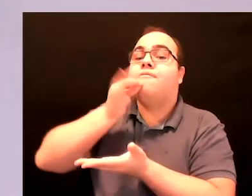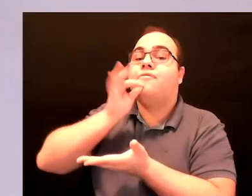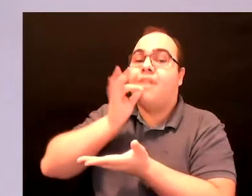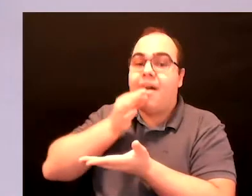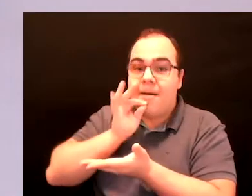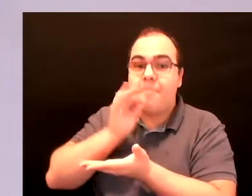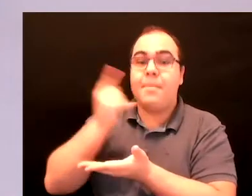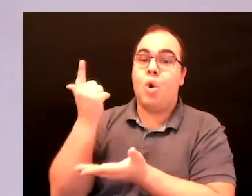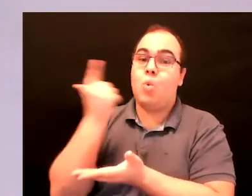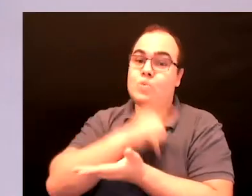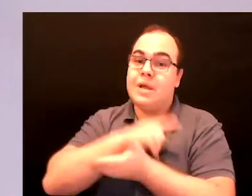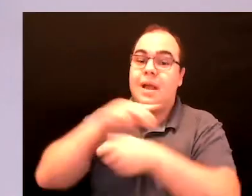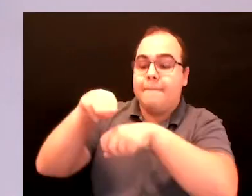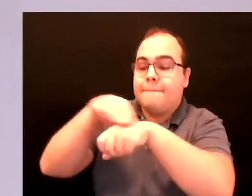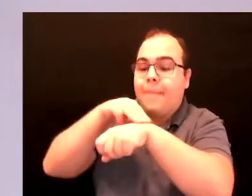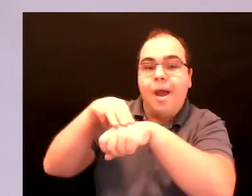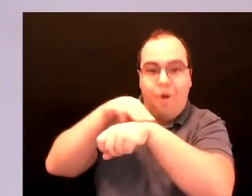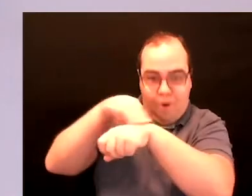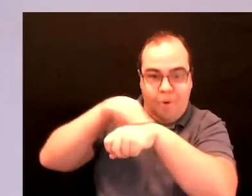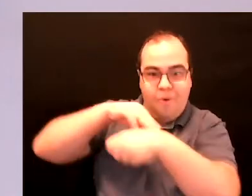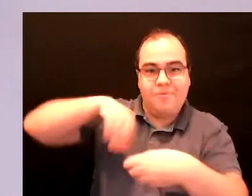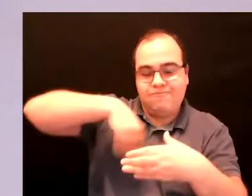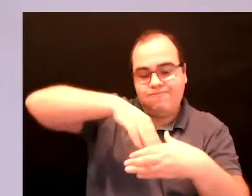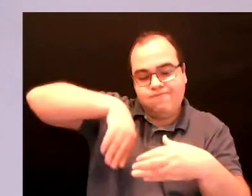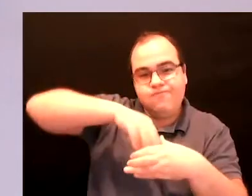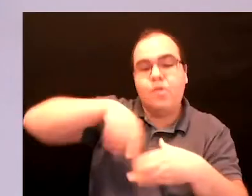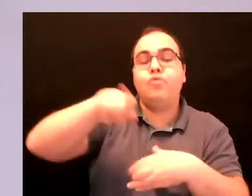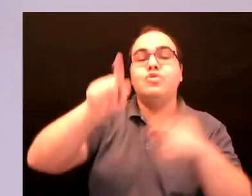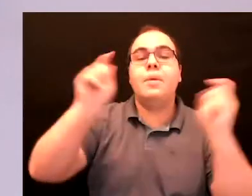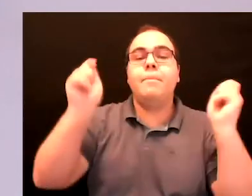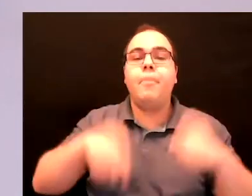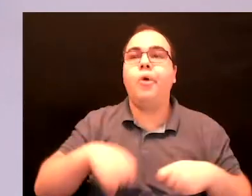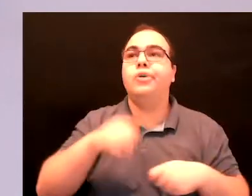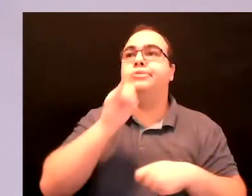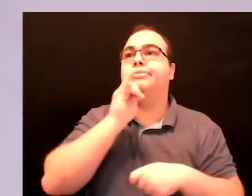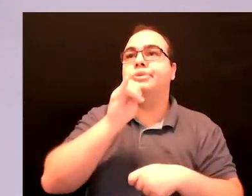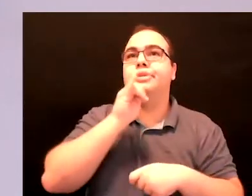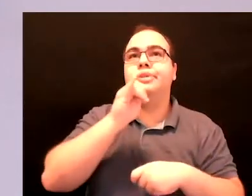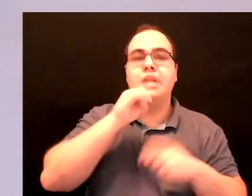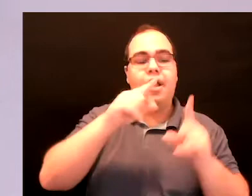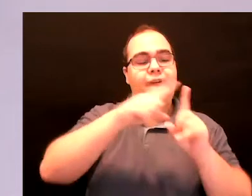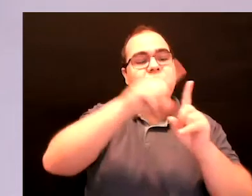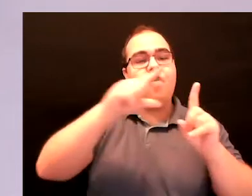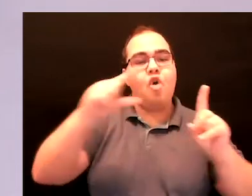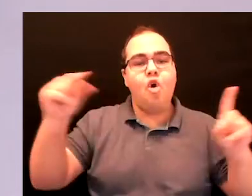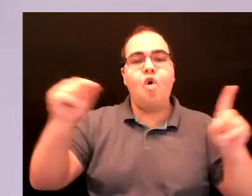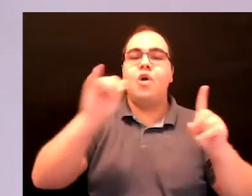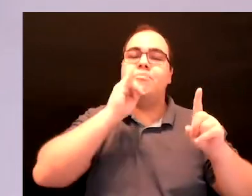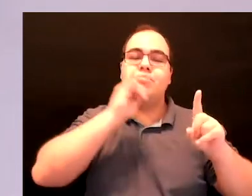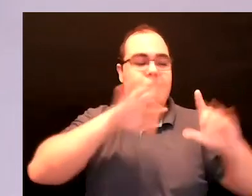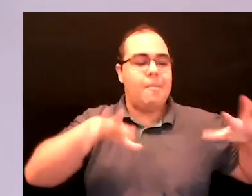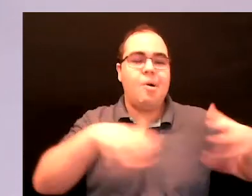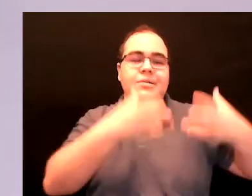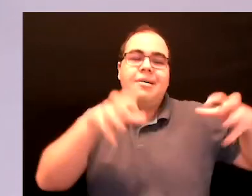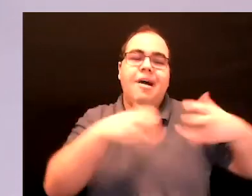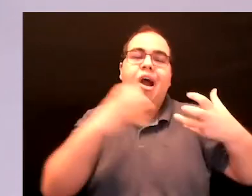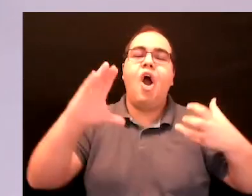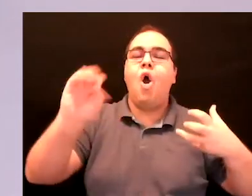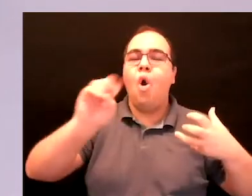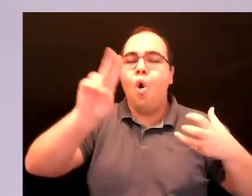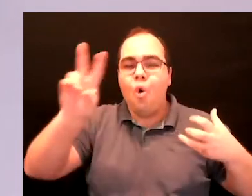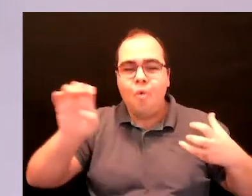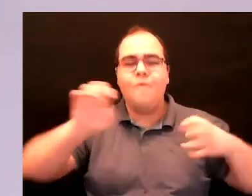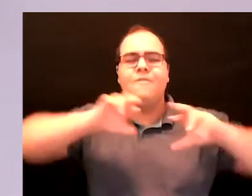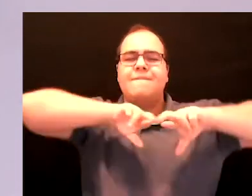conseguir o marrom. Você pode conseguir a partir de folhas, de couve, macerando isso